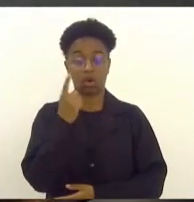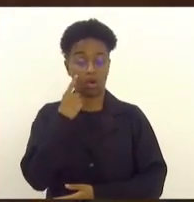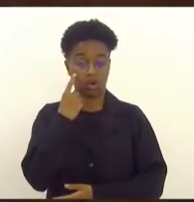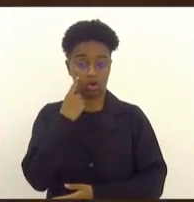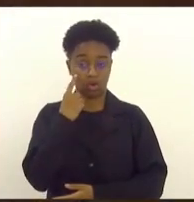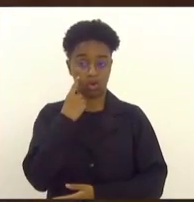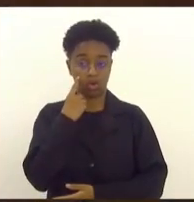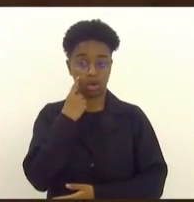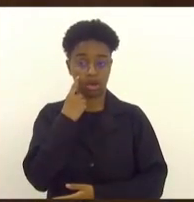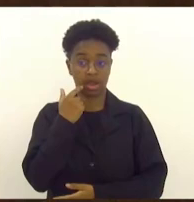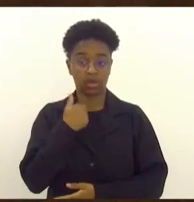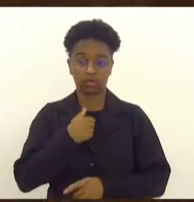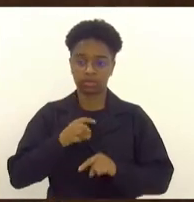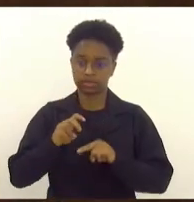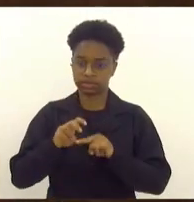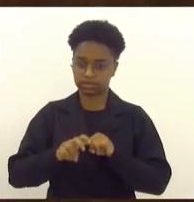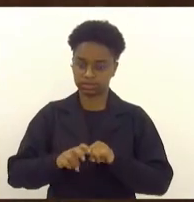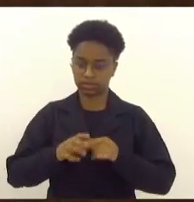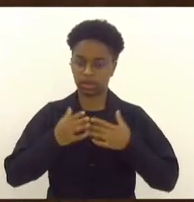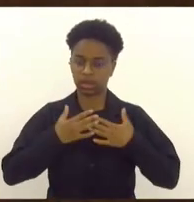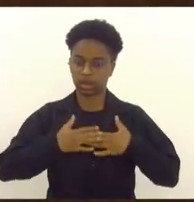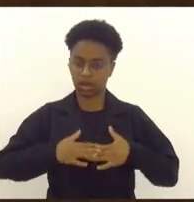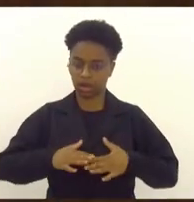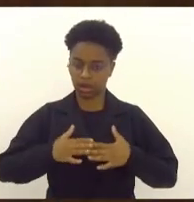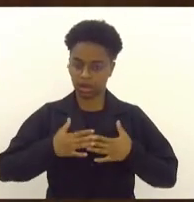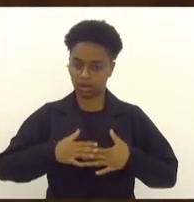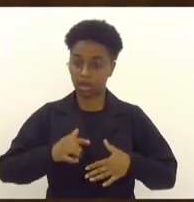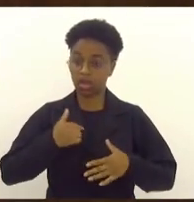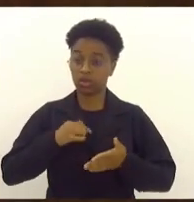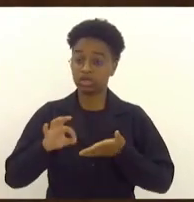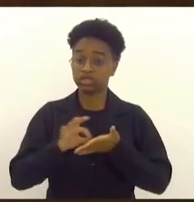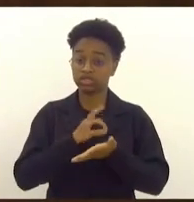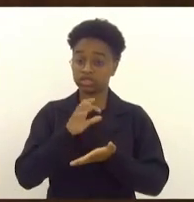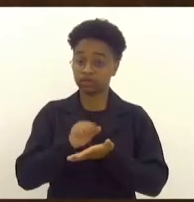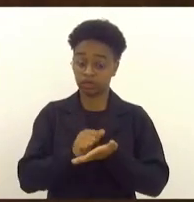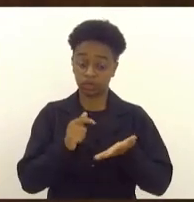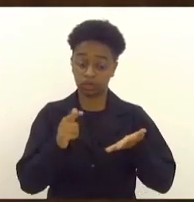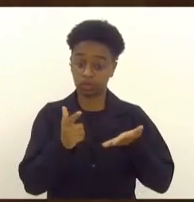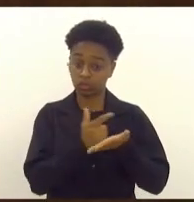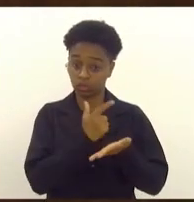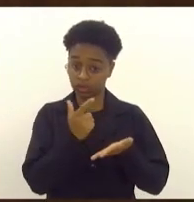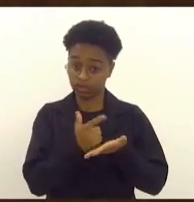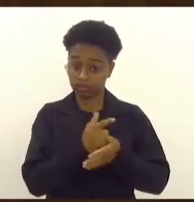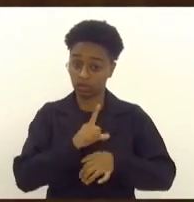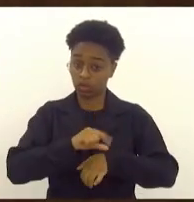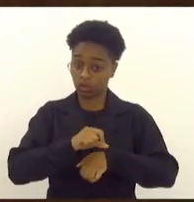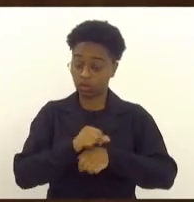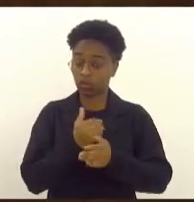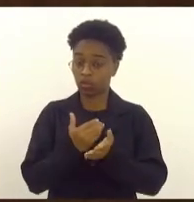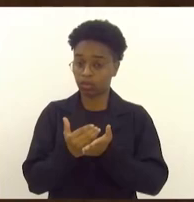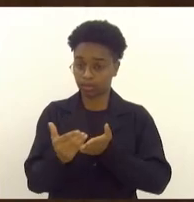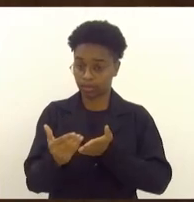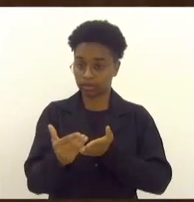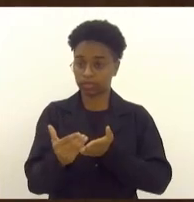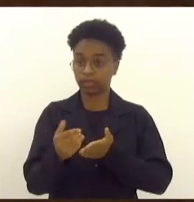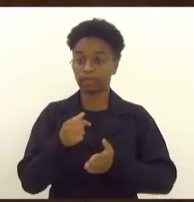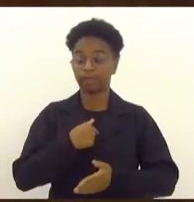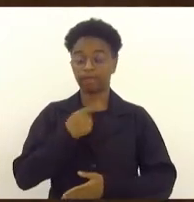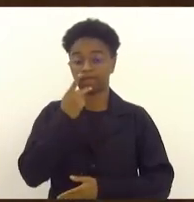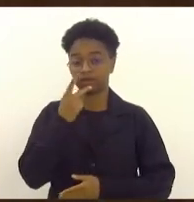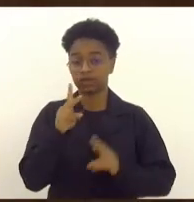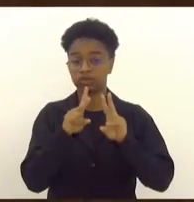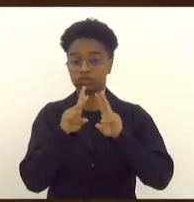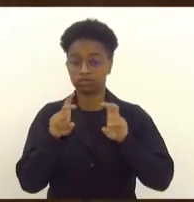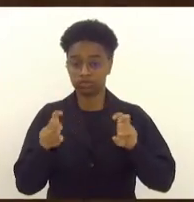eu tô ali sentado calmamente Eu Me inscrevi no livro no expediente Inicial falei sobre